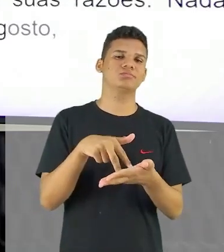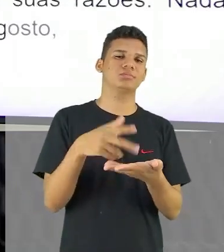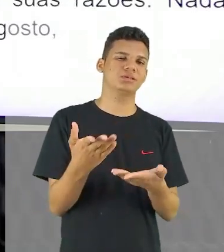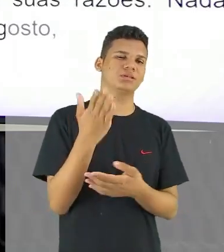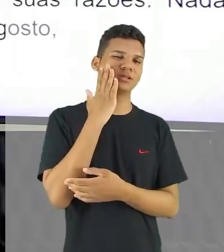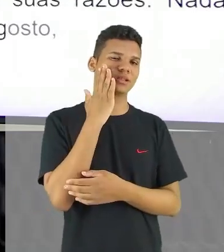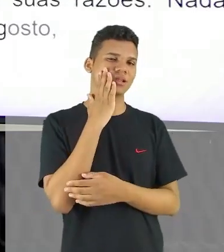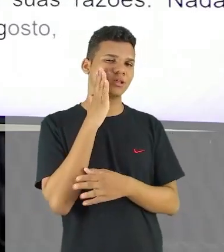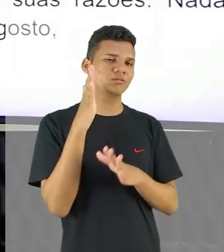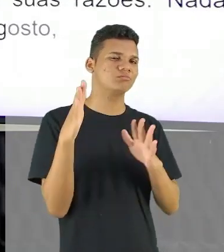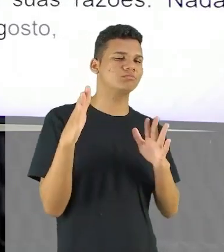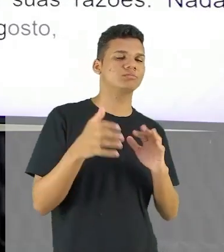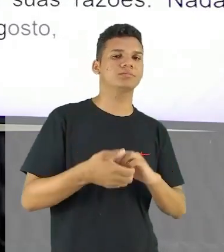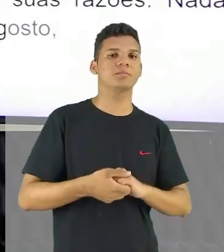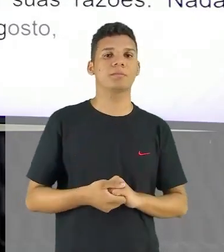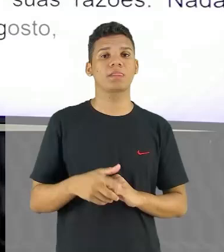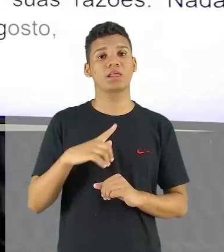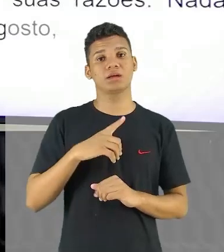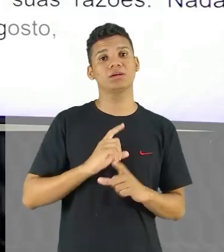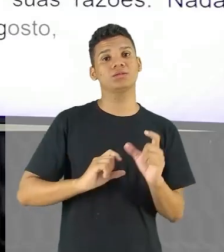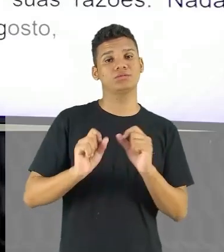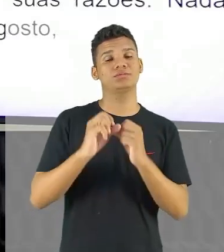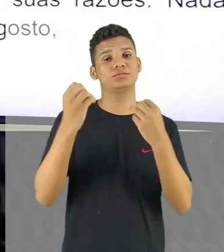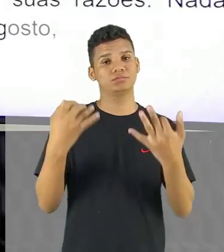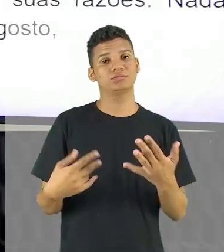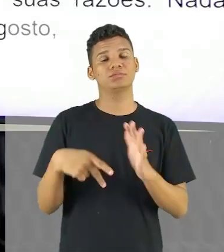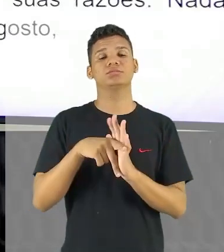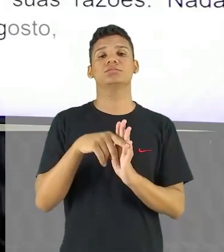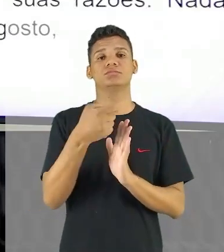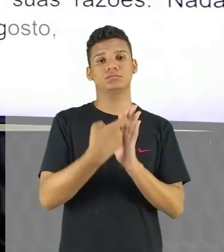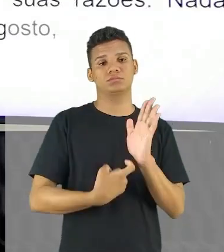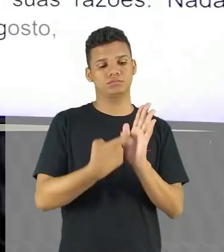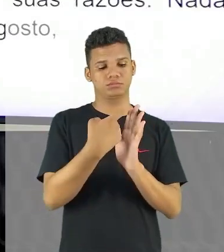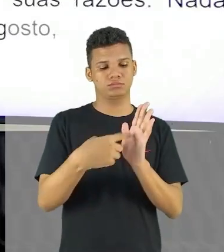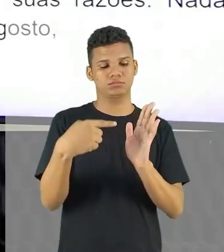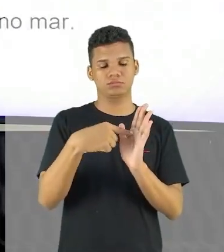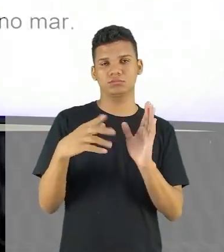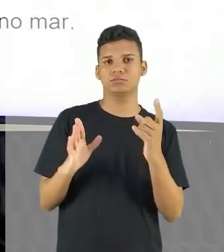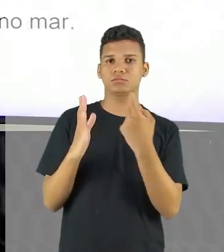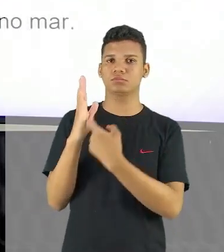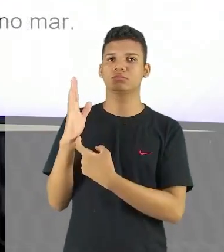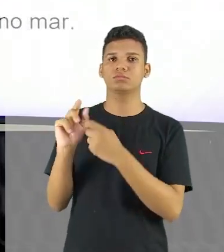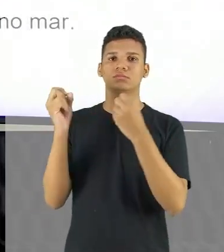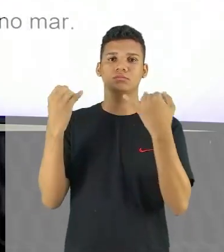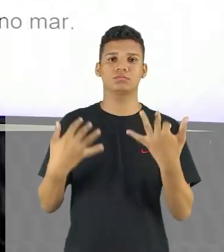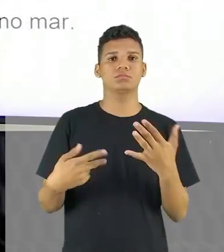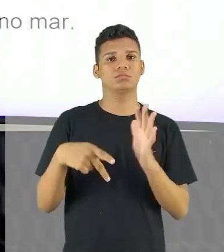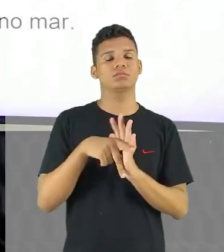para entender aí as colocações de ambos os textos falando de profissão.